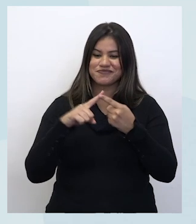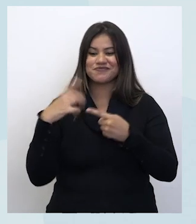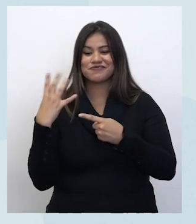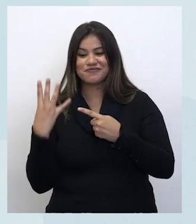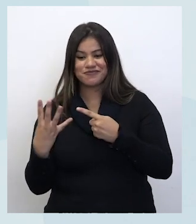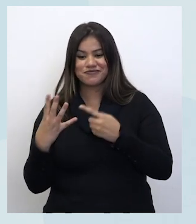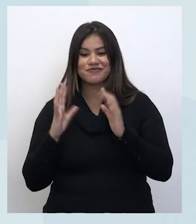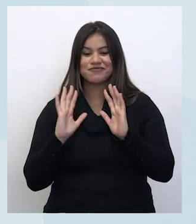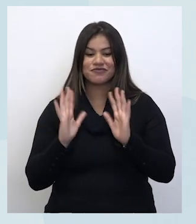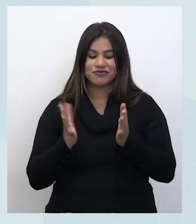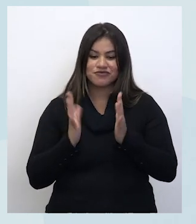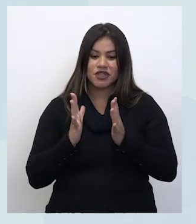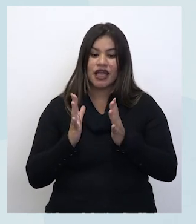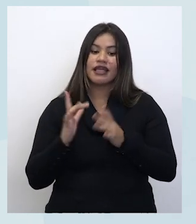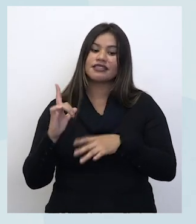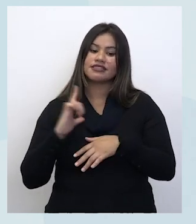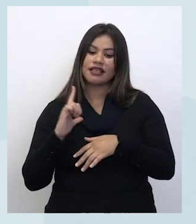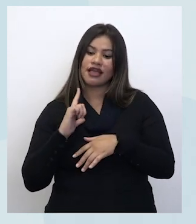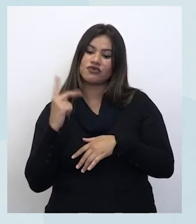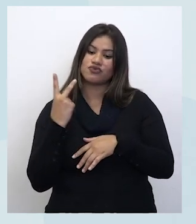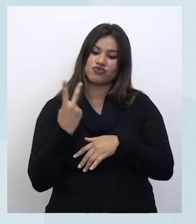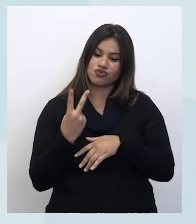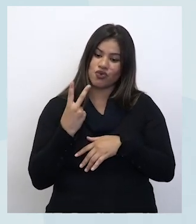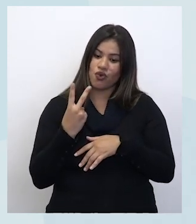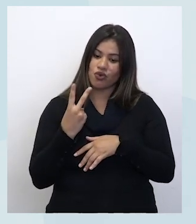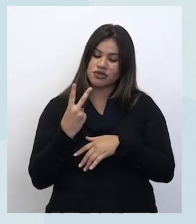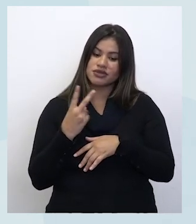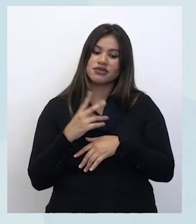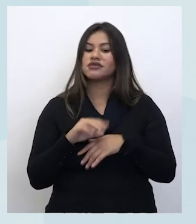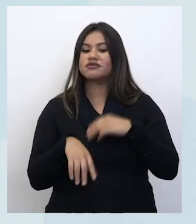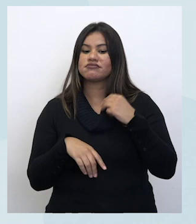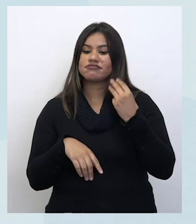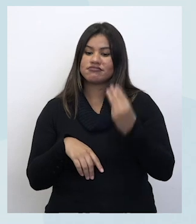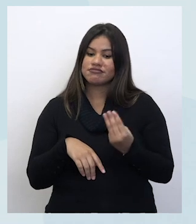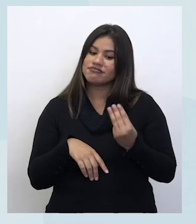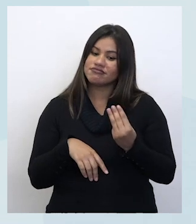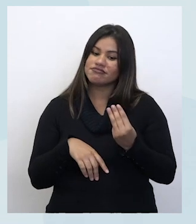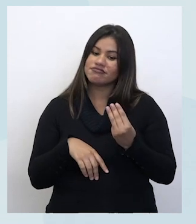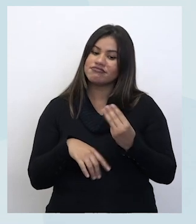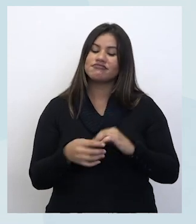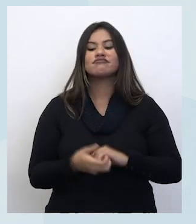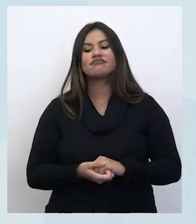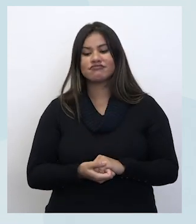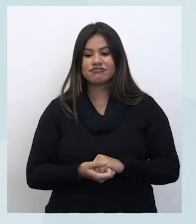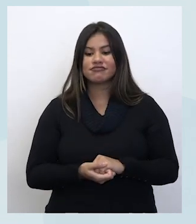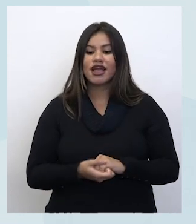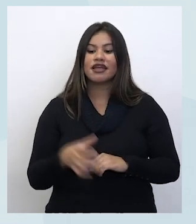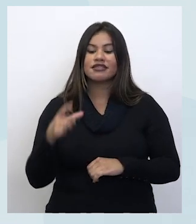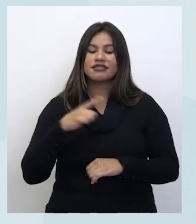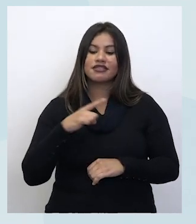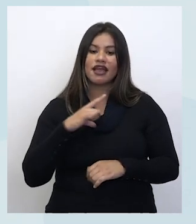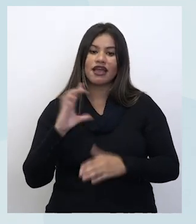4, a gente vai fazer a leitura do degrau 2 e, na sequência, do degrau 3, onde a gente tem